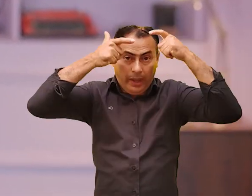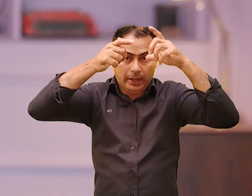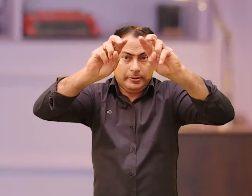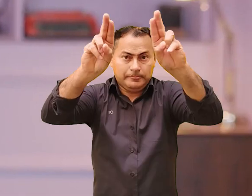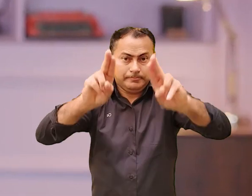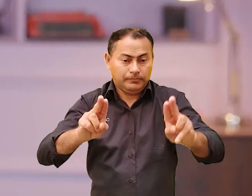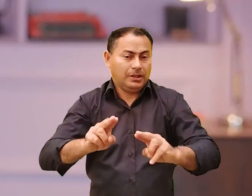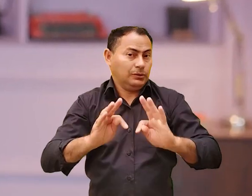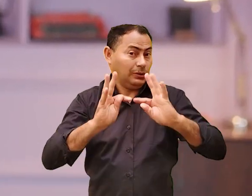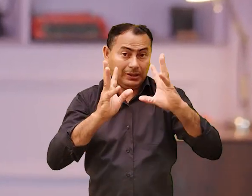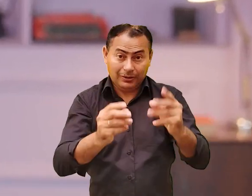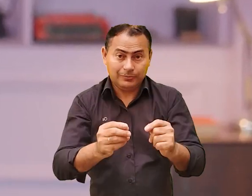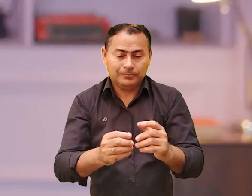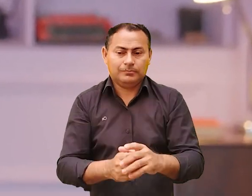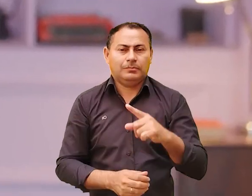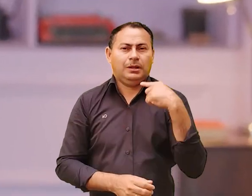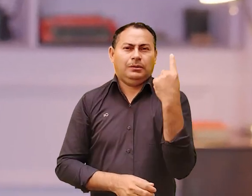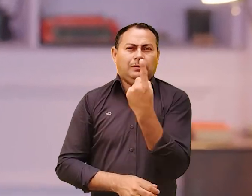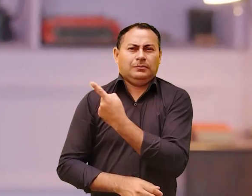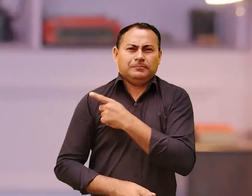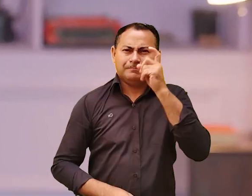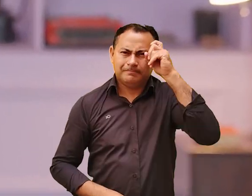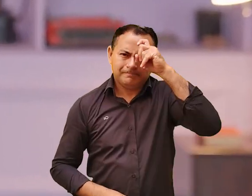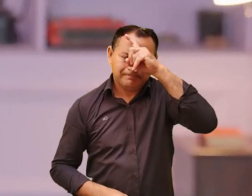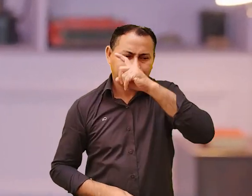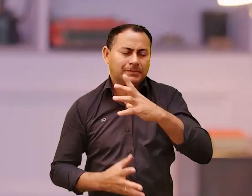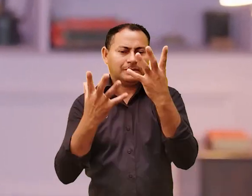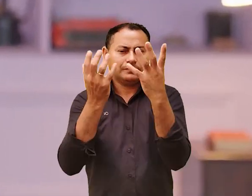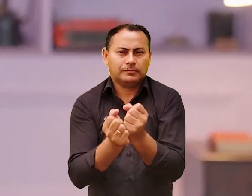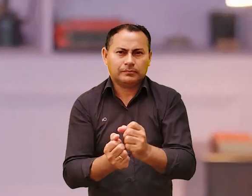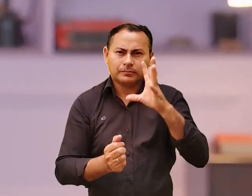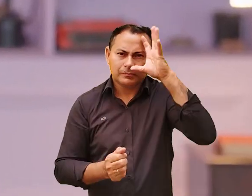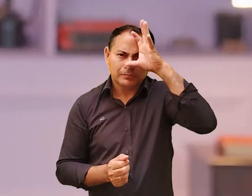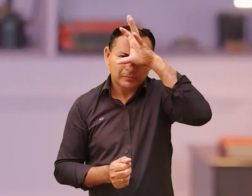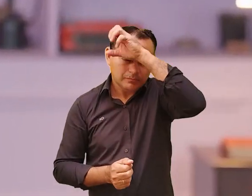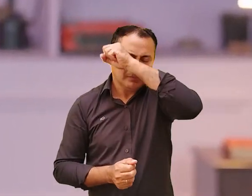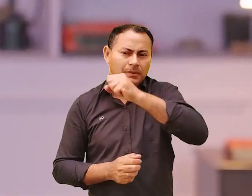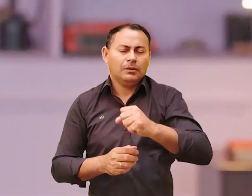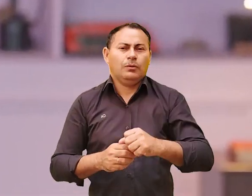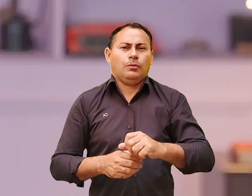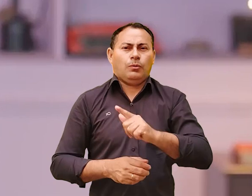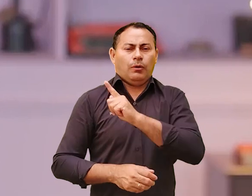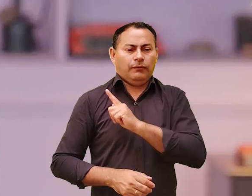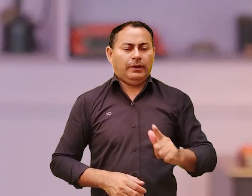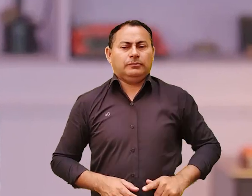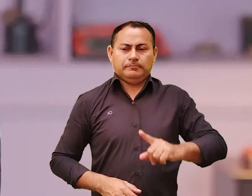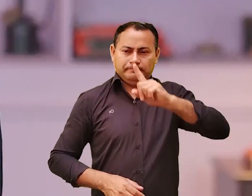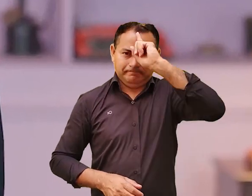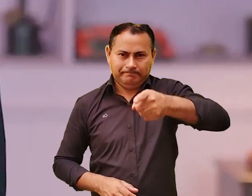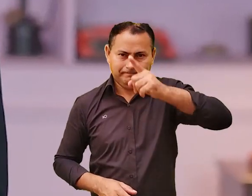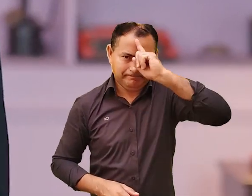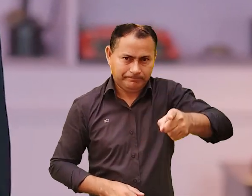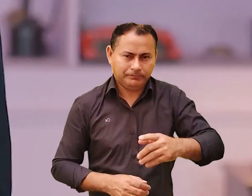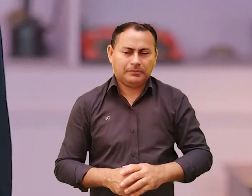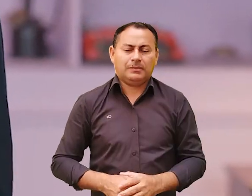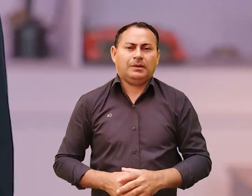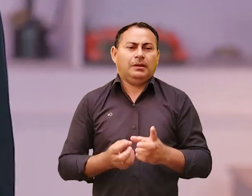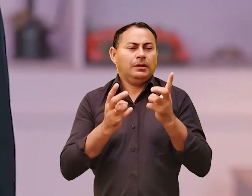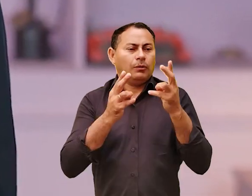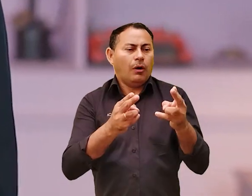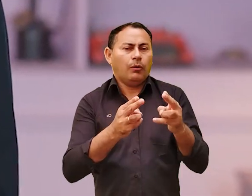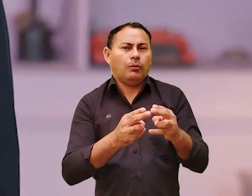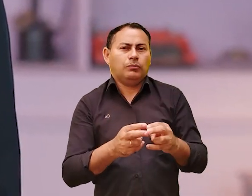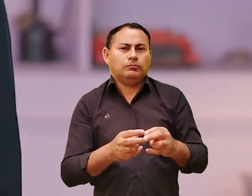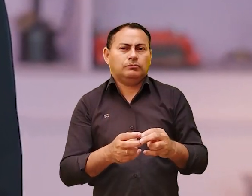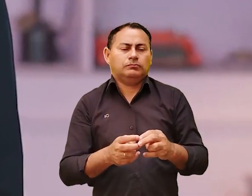eram absolutos. Para nós é muito difícil aceitar ou compreender um regime de governo tão totalitário e ditador como